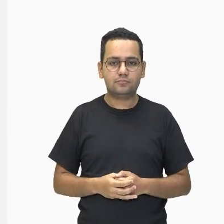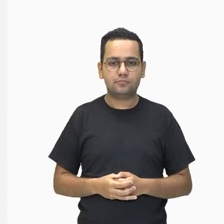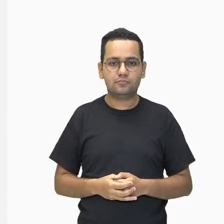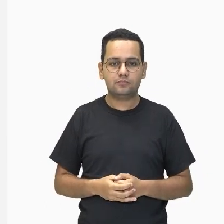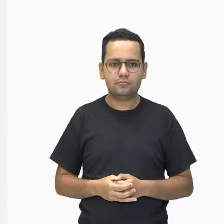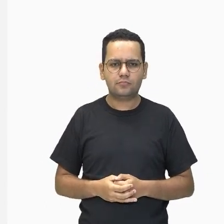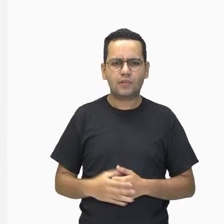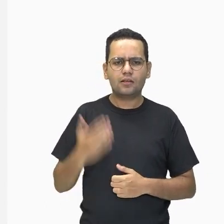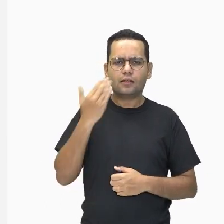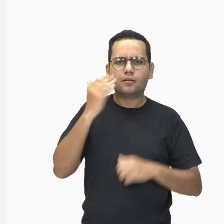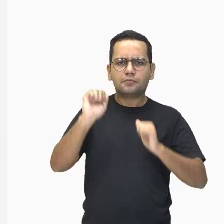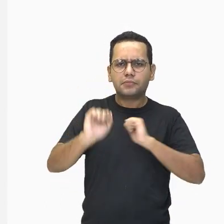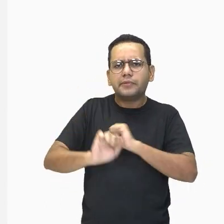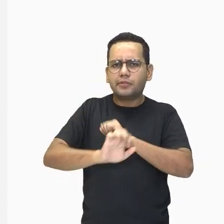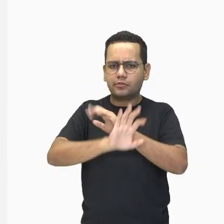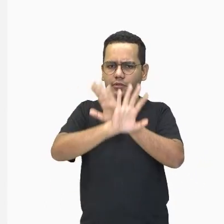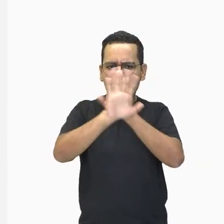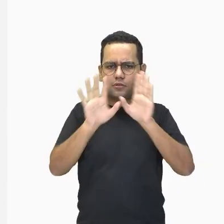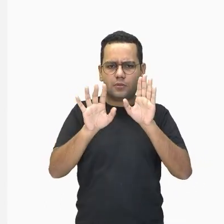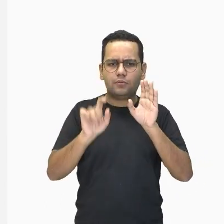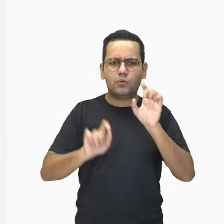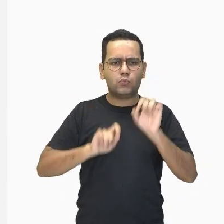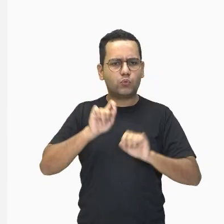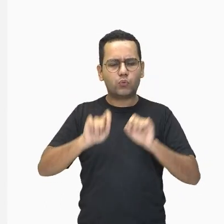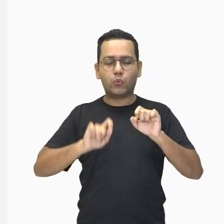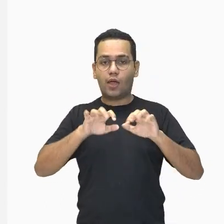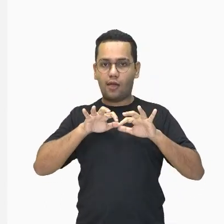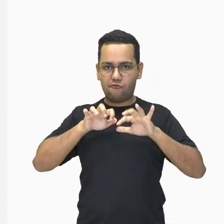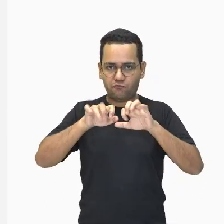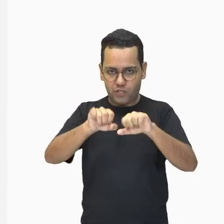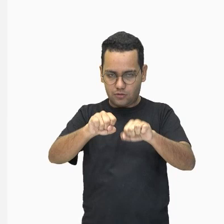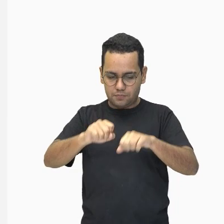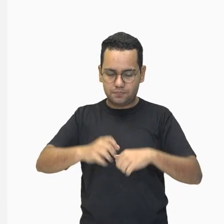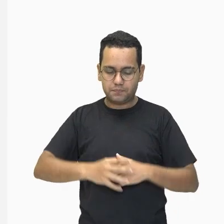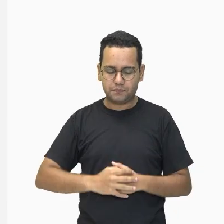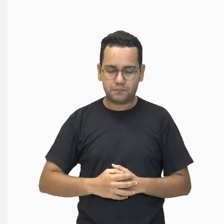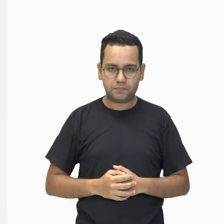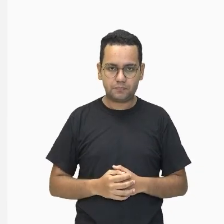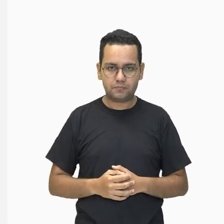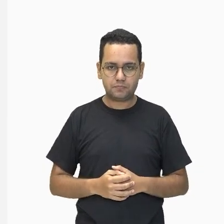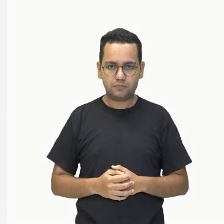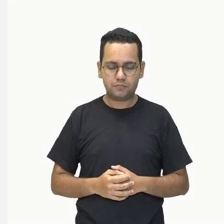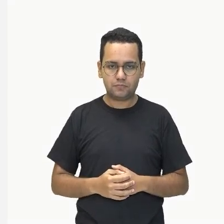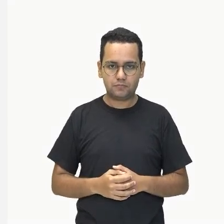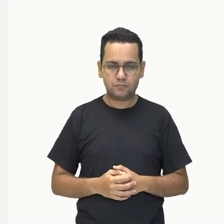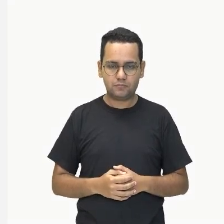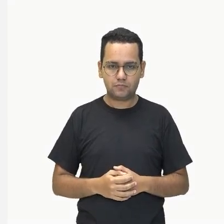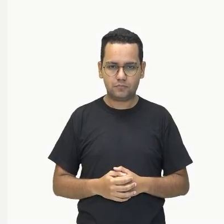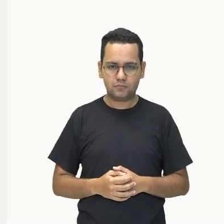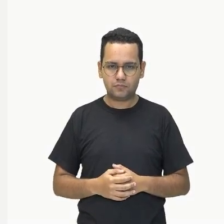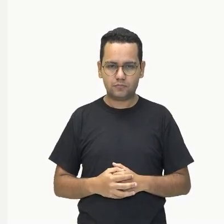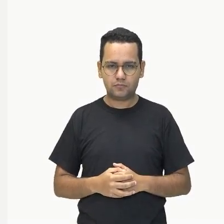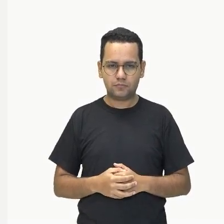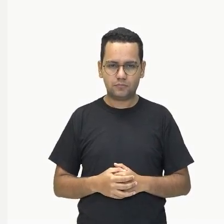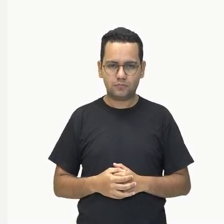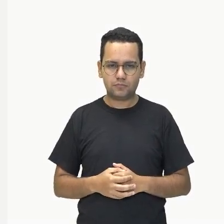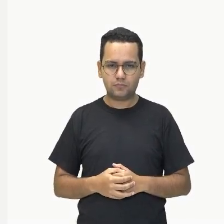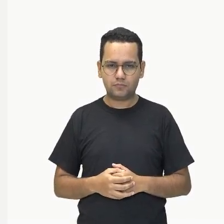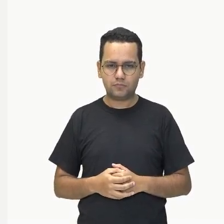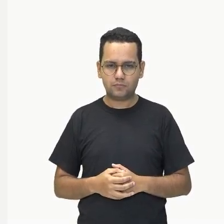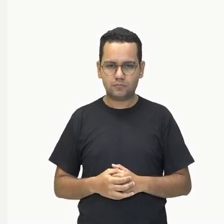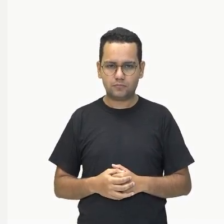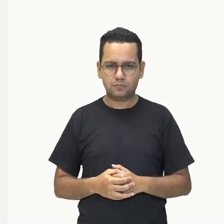ajudar a entender um pouquinho mais sobre essa invasão, galera. Aconteceu que esse território